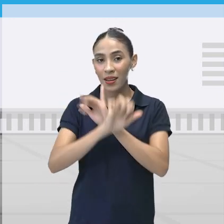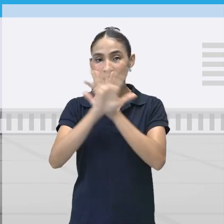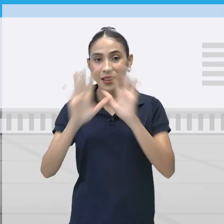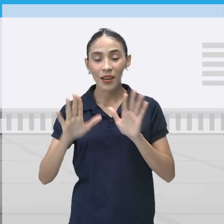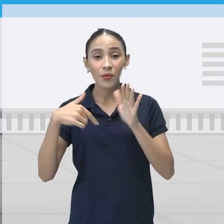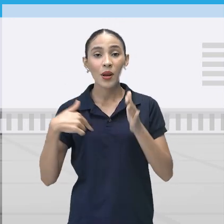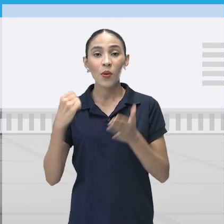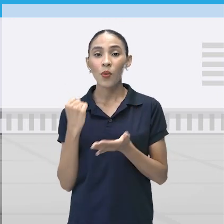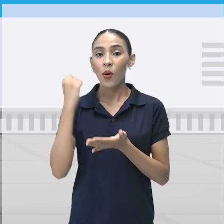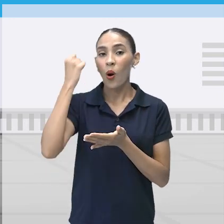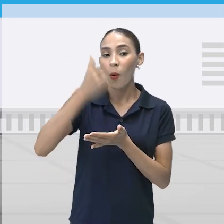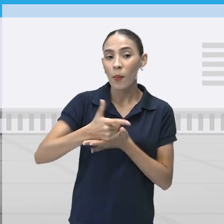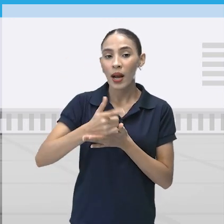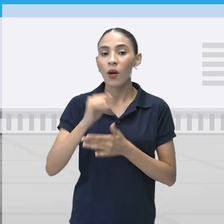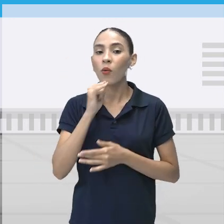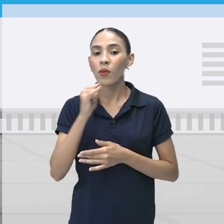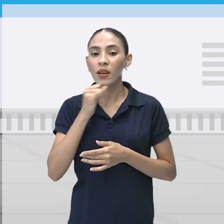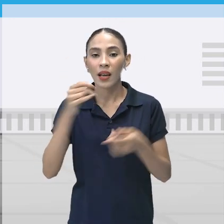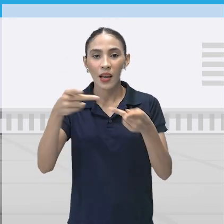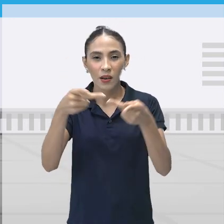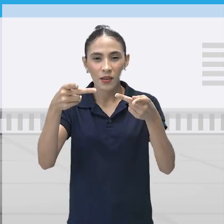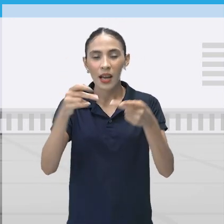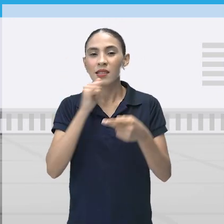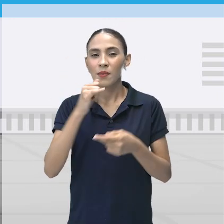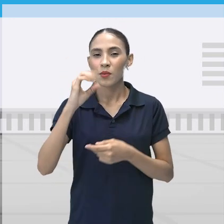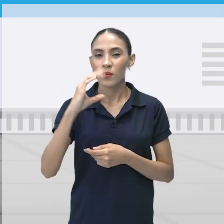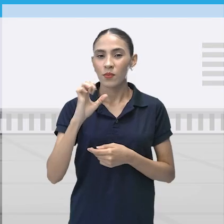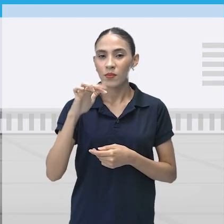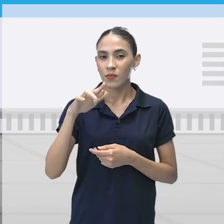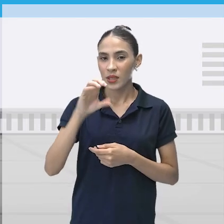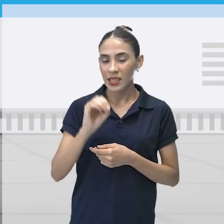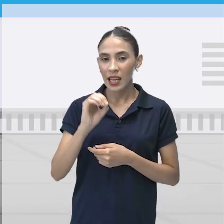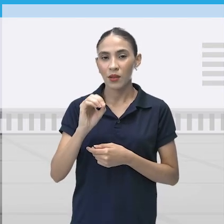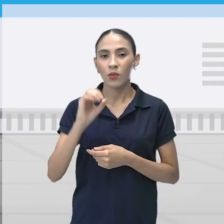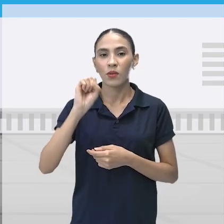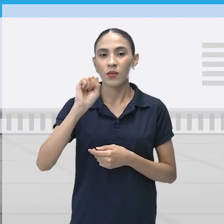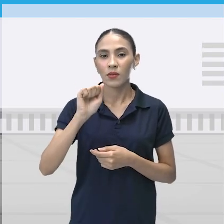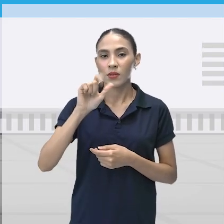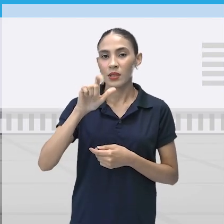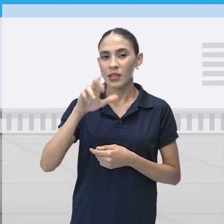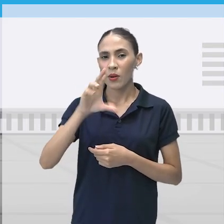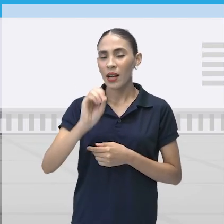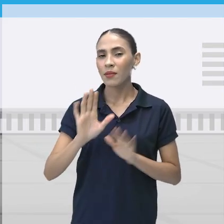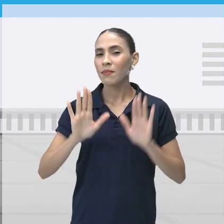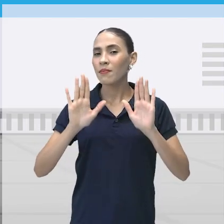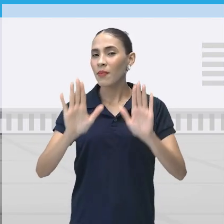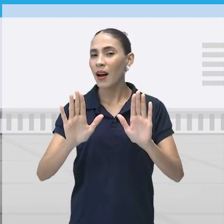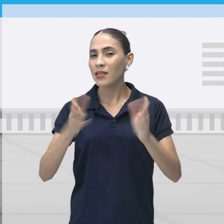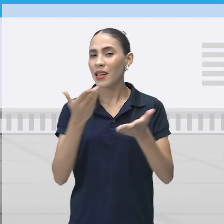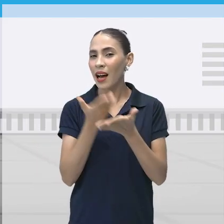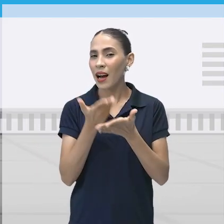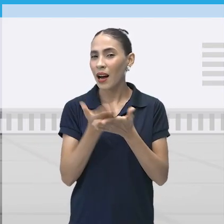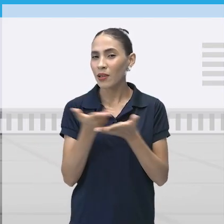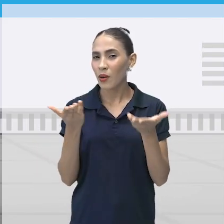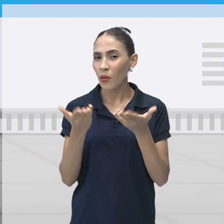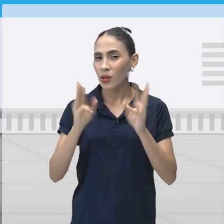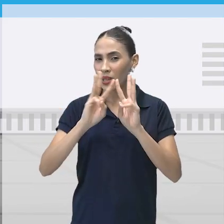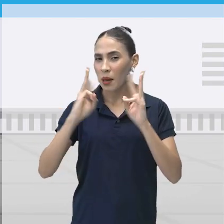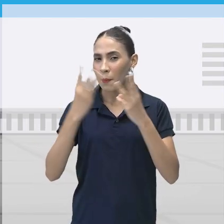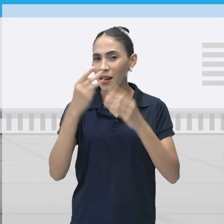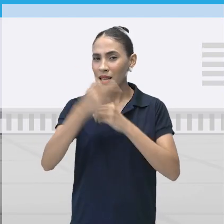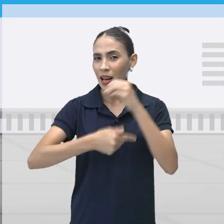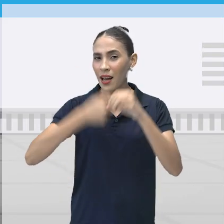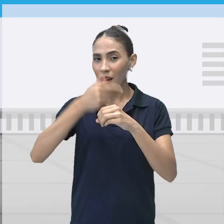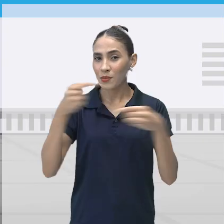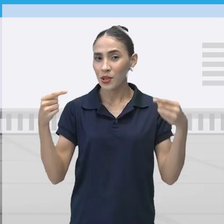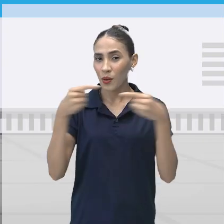vou comprar 1 cento de salgados. Mas a nossa aula de hoje não é sobre massa de átomos, de